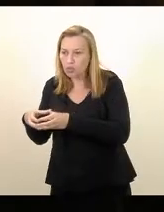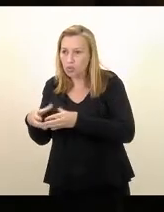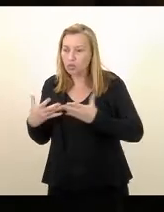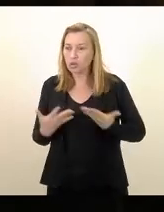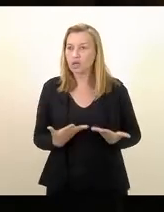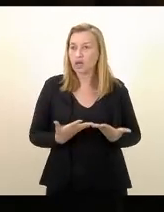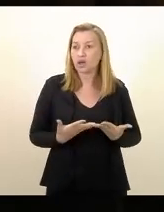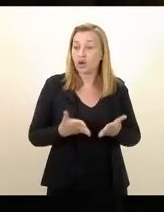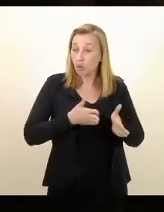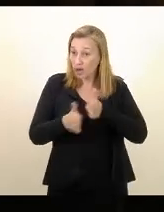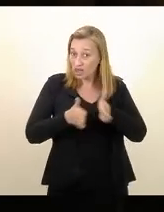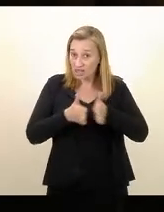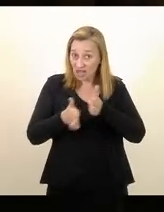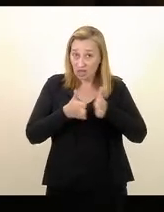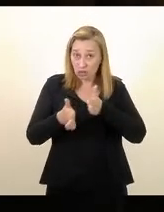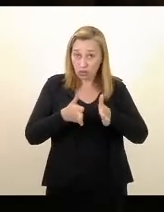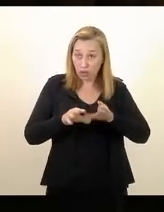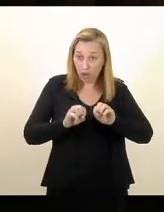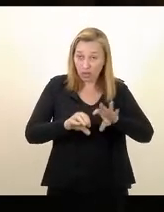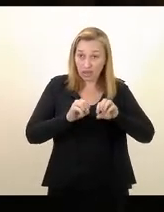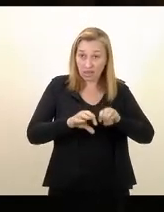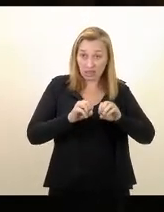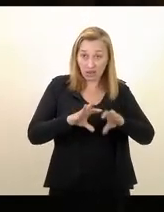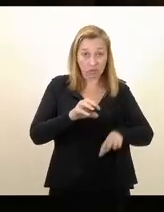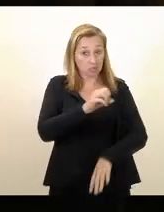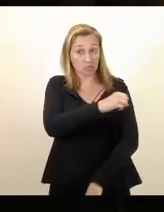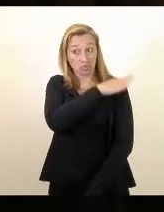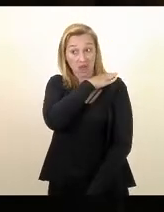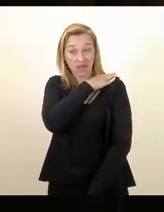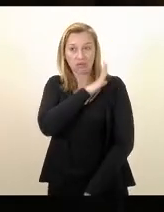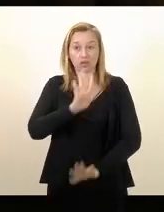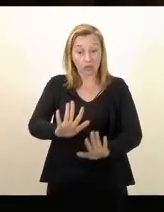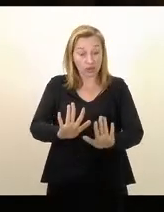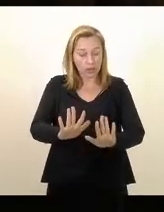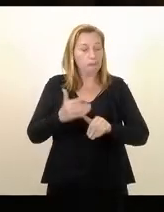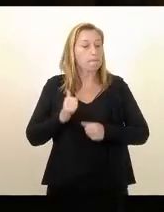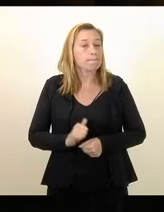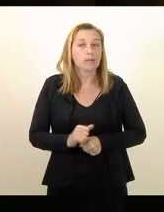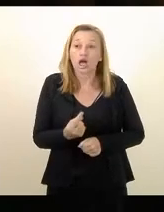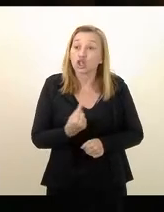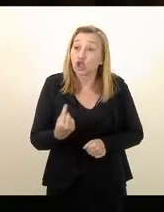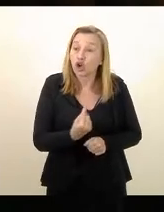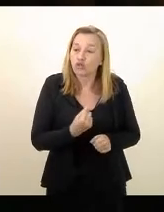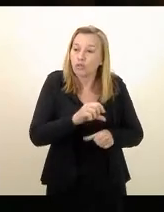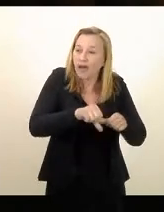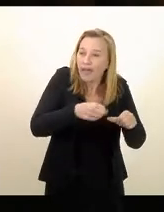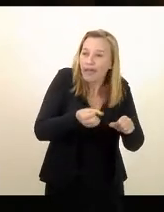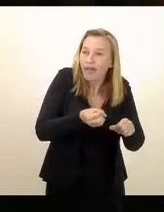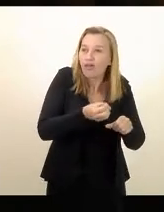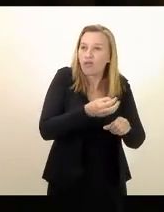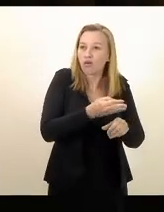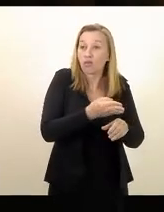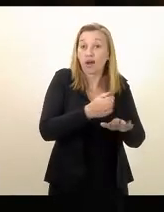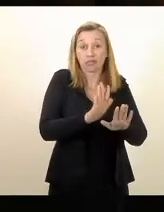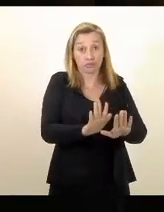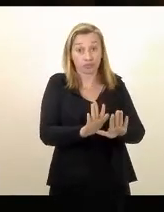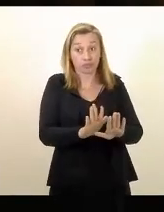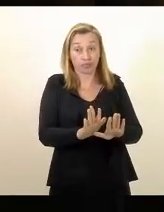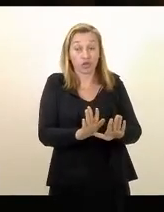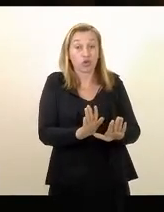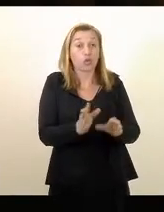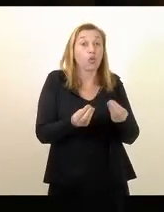o acesso ao ensino médio vamos fazer o seguinte nós vamos reformá-lo de modo que